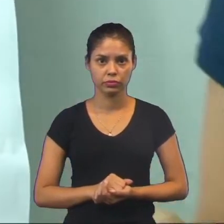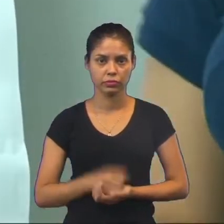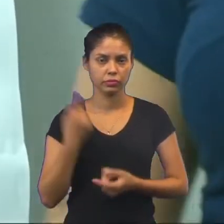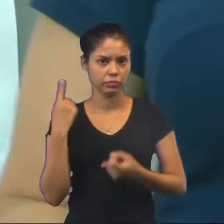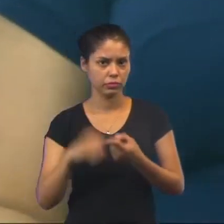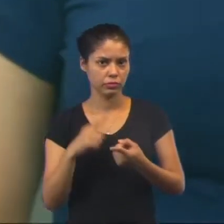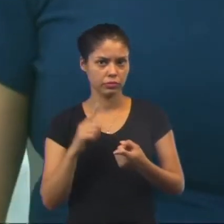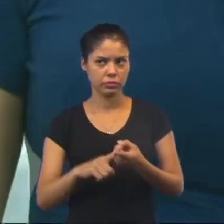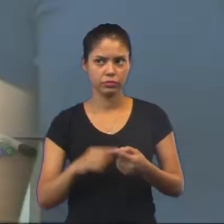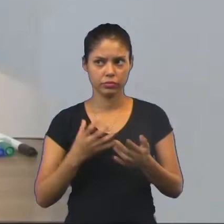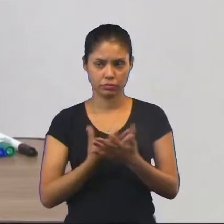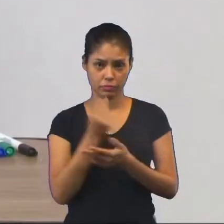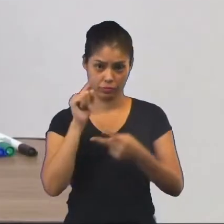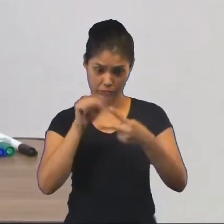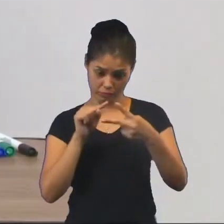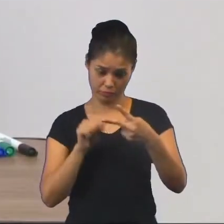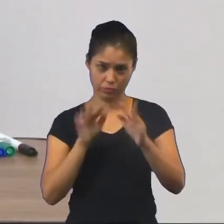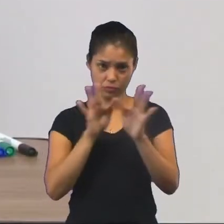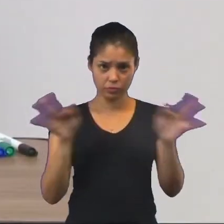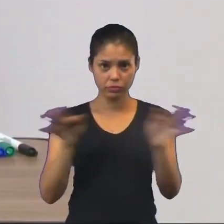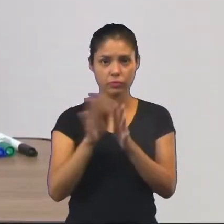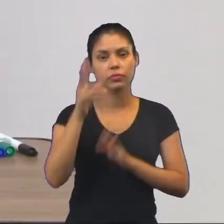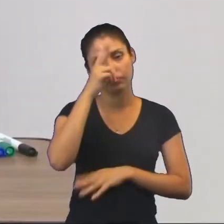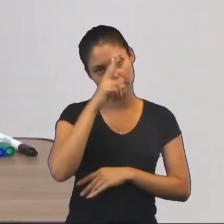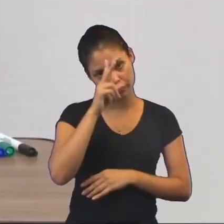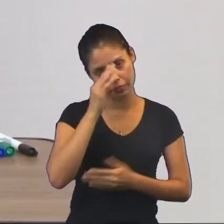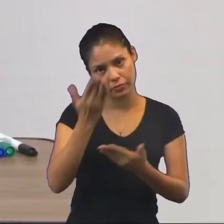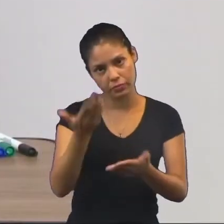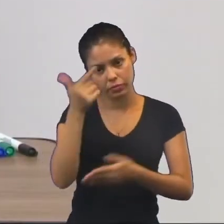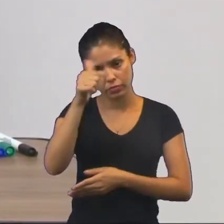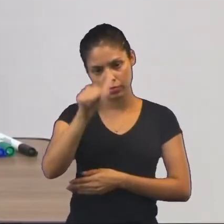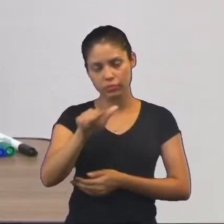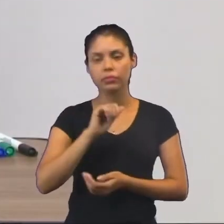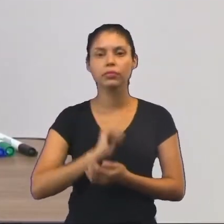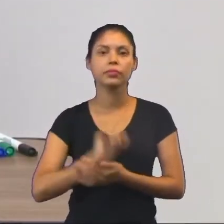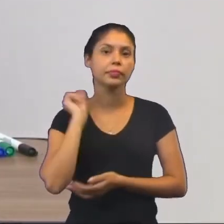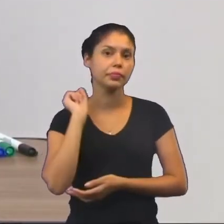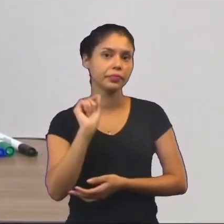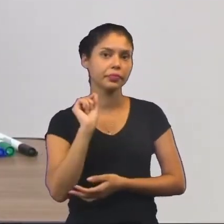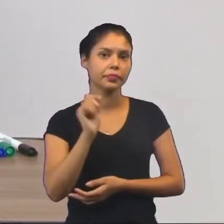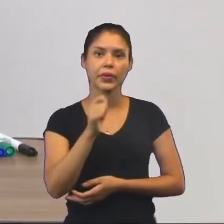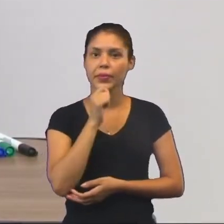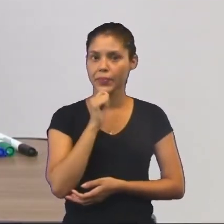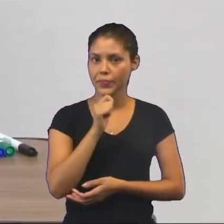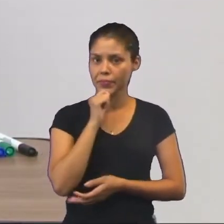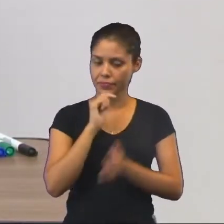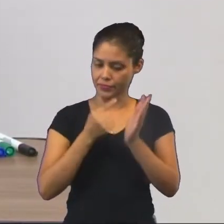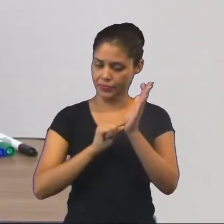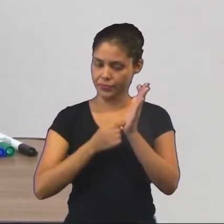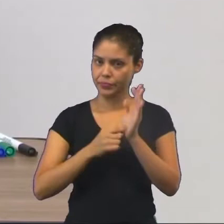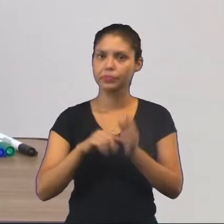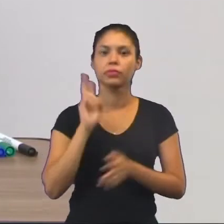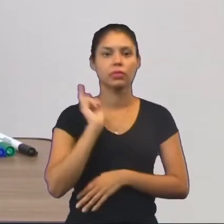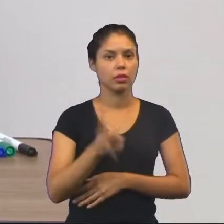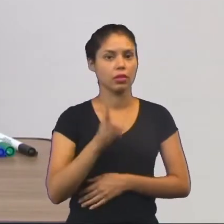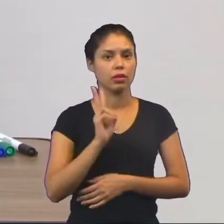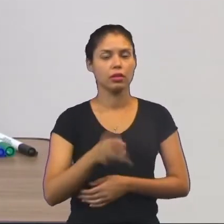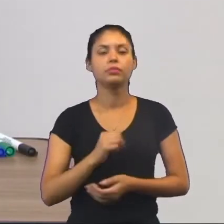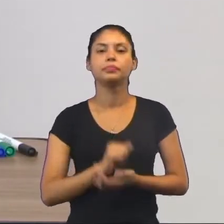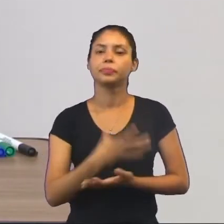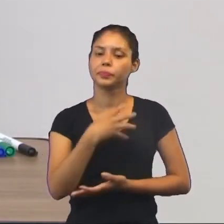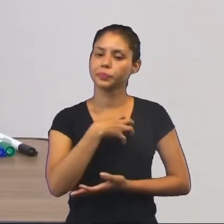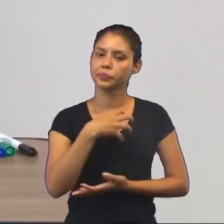E por que eu retirei essas duas frases? Para lembrar você novamente que, ainda que a pontuação seja a mesma,